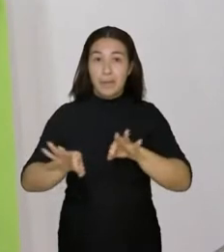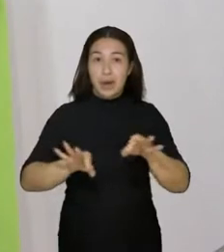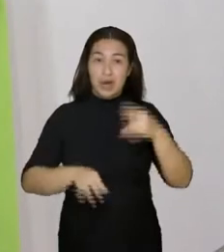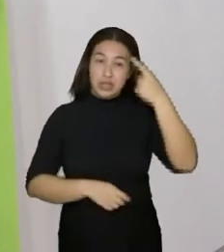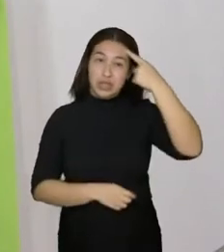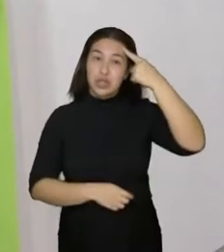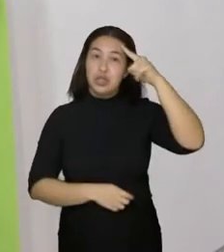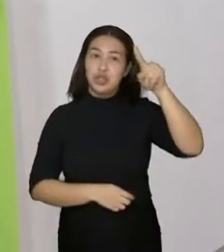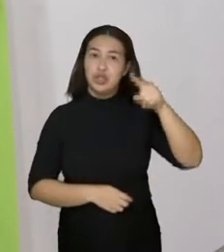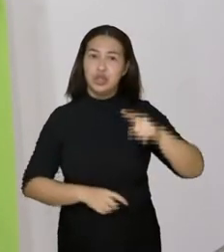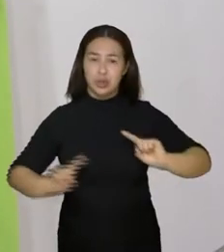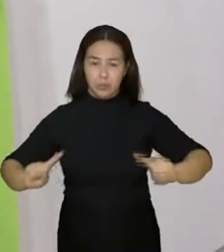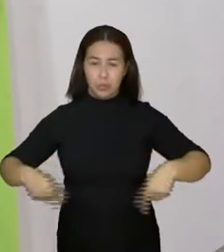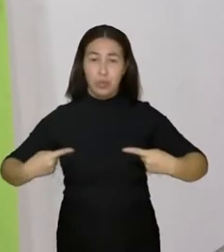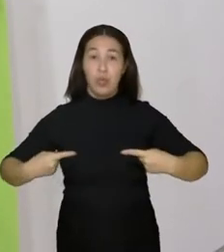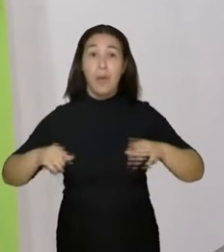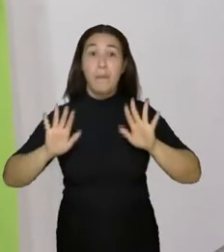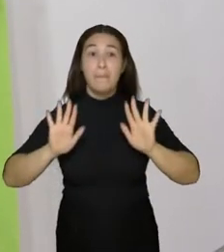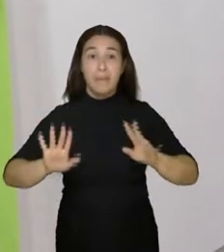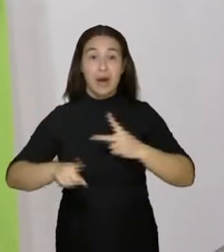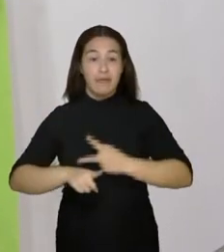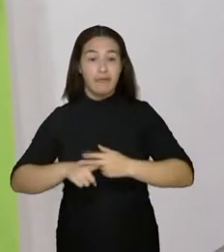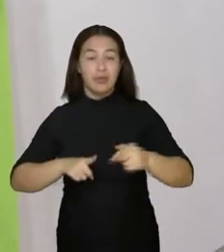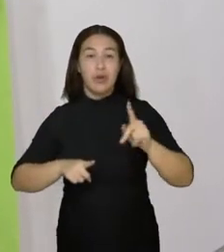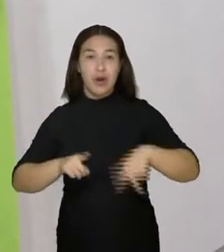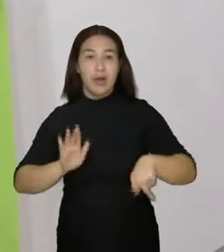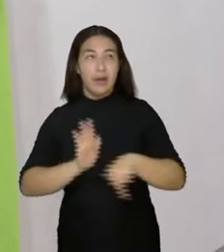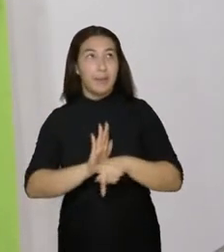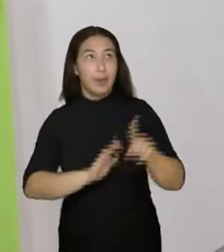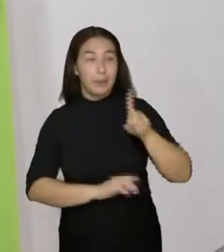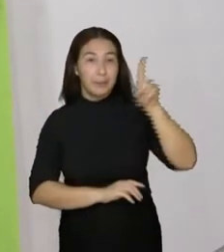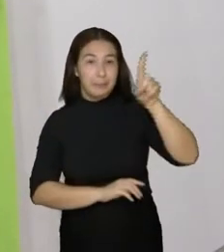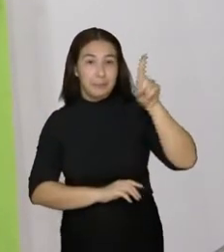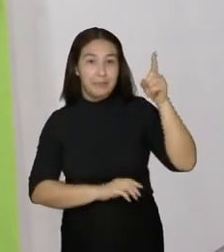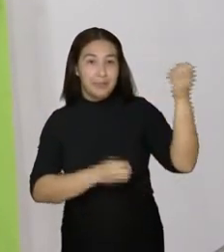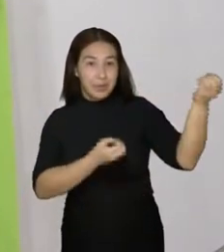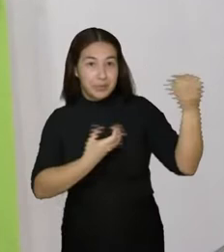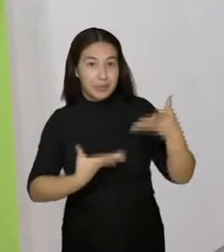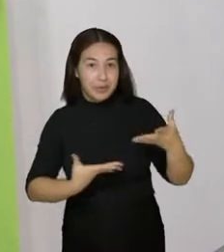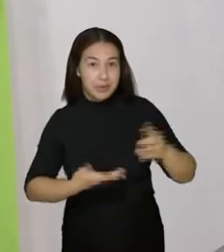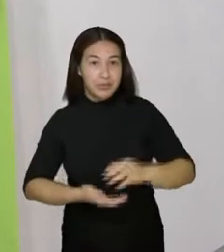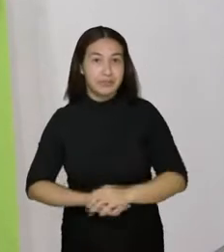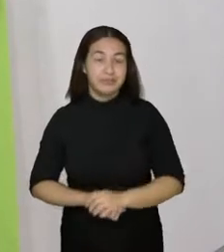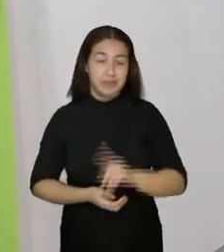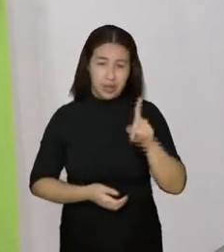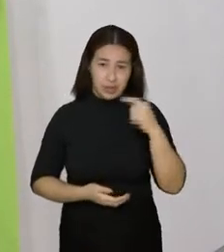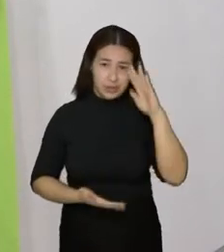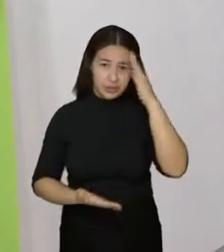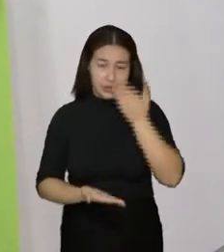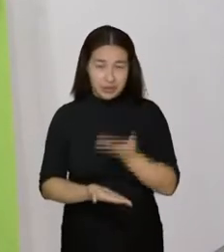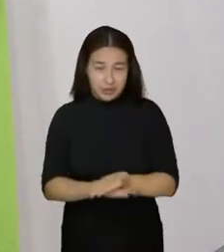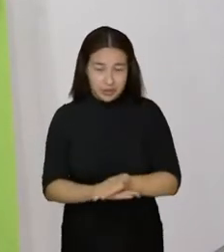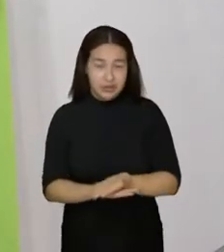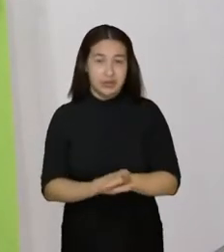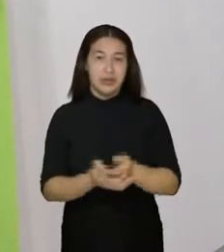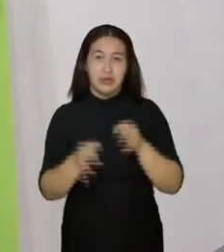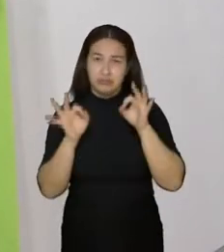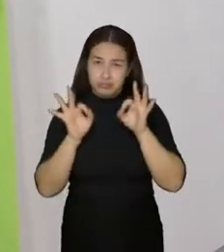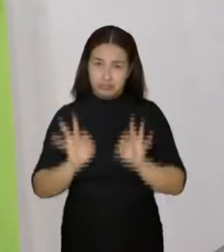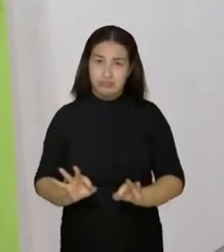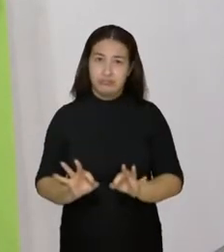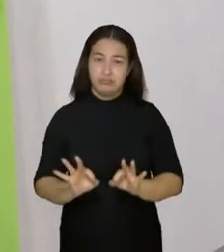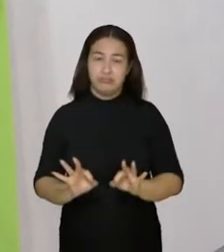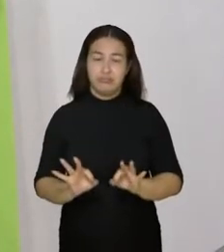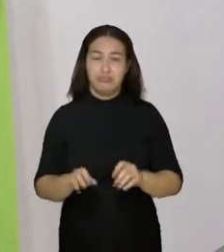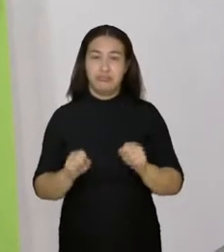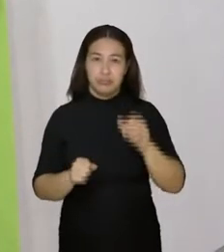mas a vitória vem de Deus é disso que queremos é nisso que confiamos e é nisso que depositamos